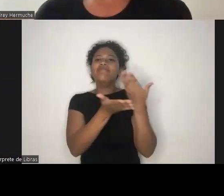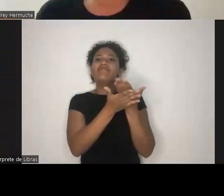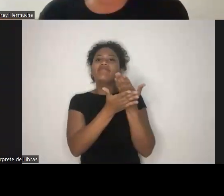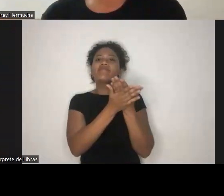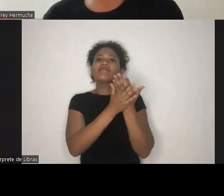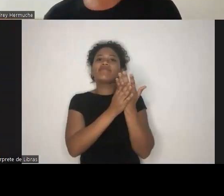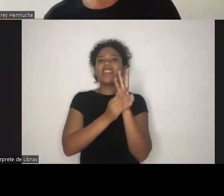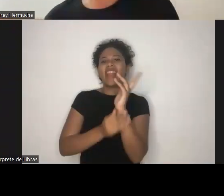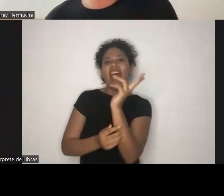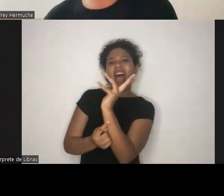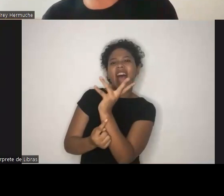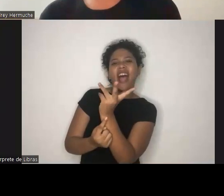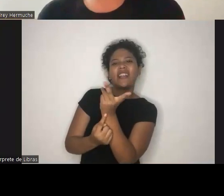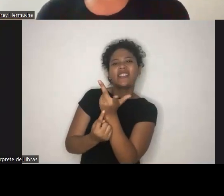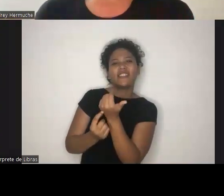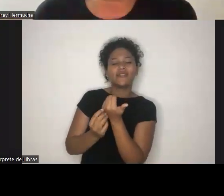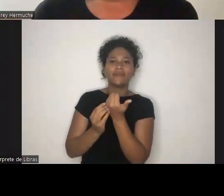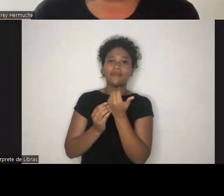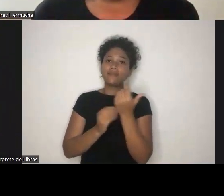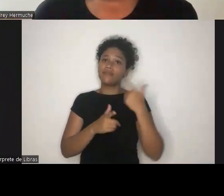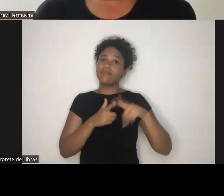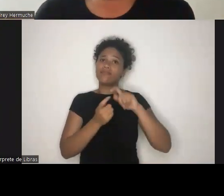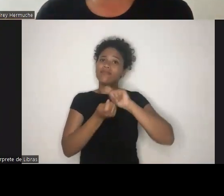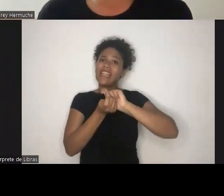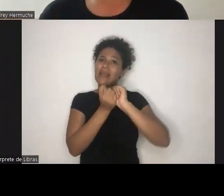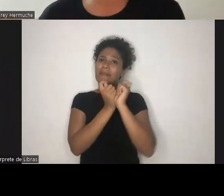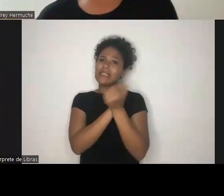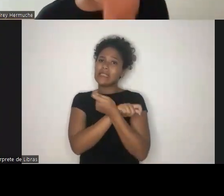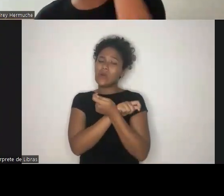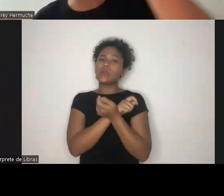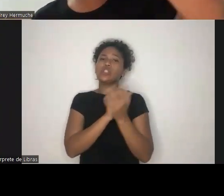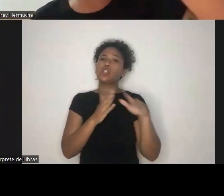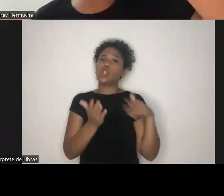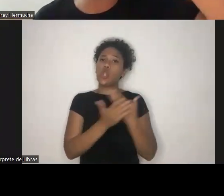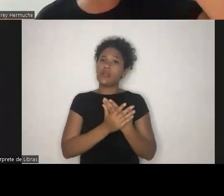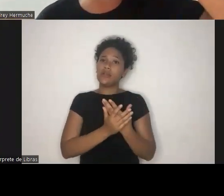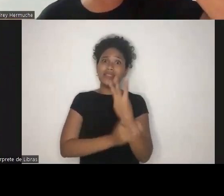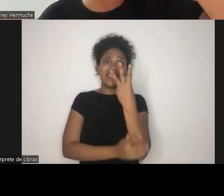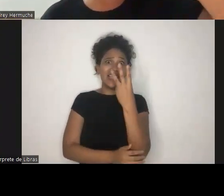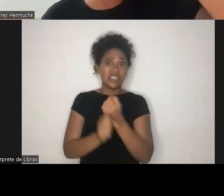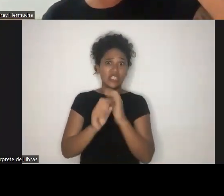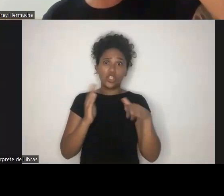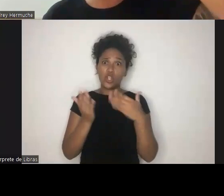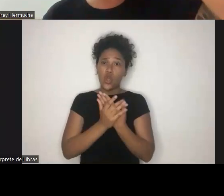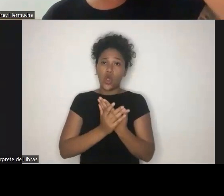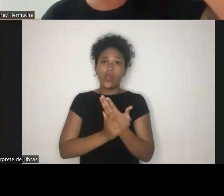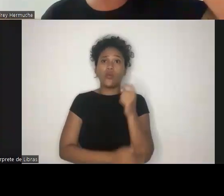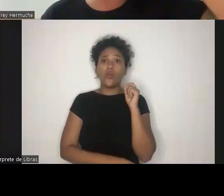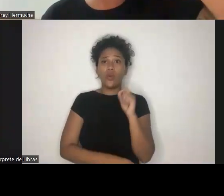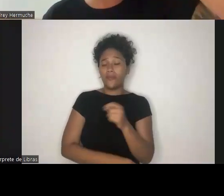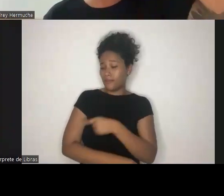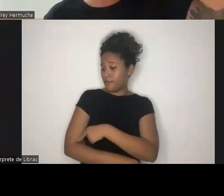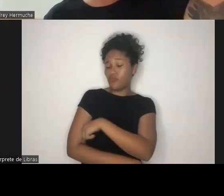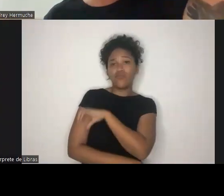arte é teve um problema de adaptação escolar gigantesco estudou em três escolas no primeiro grau abandonou